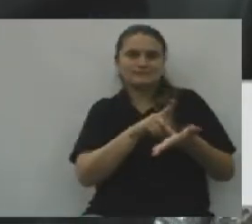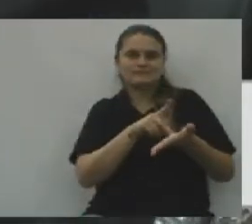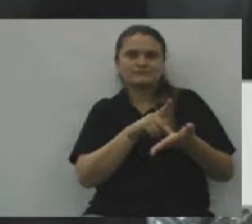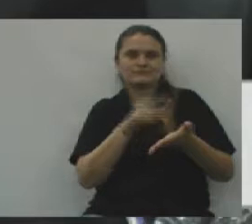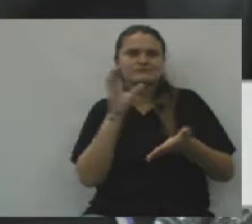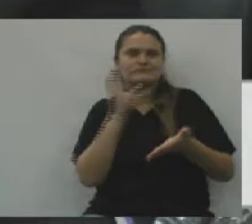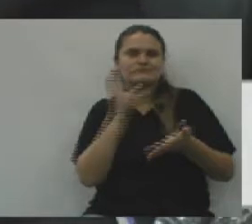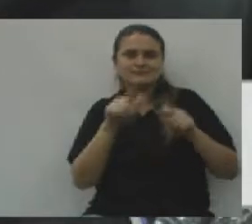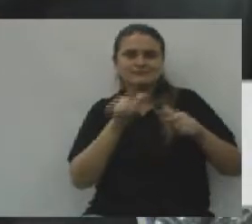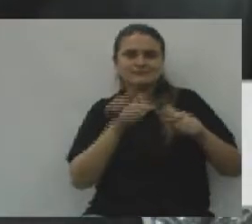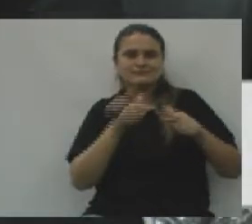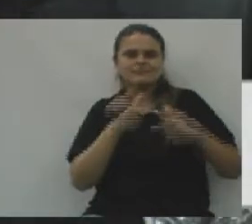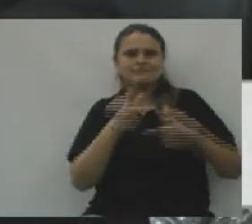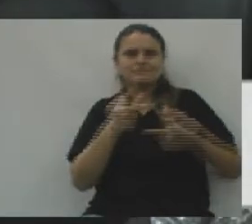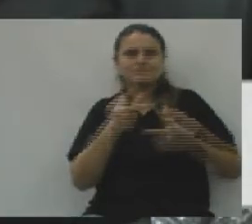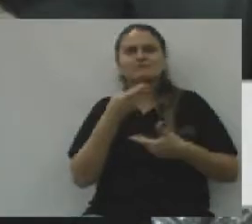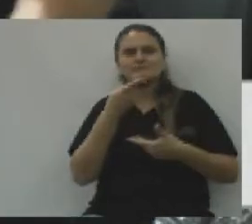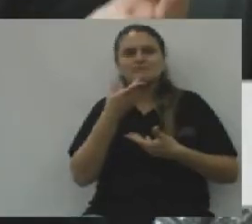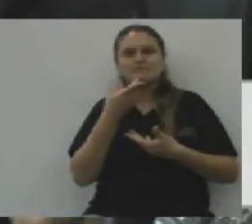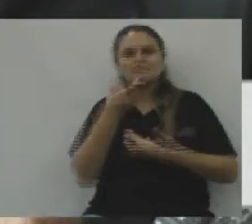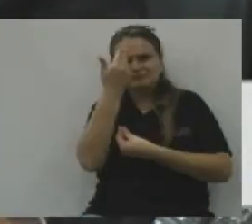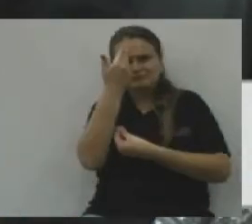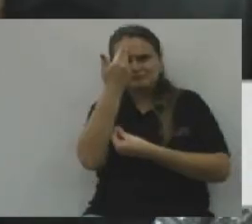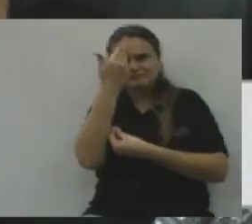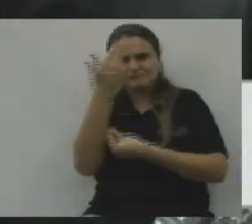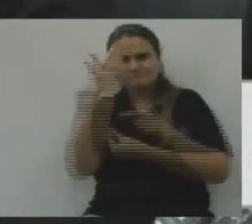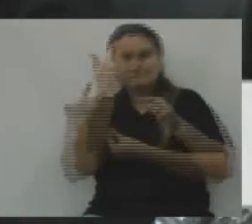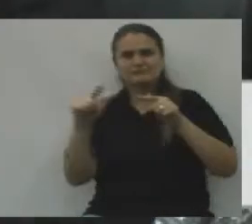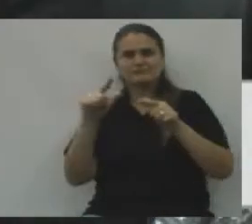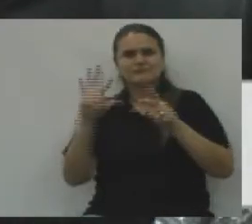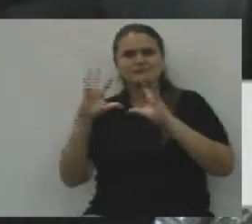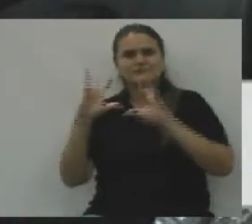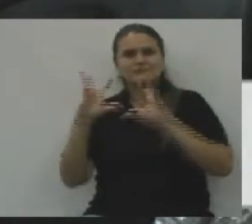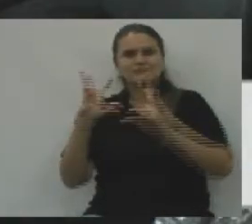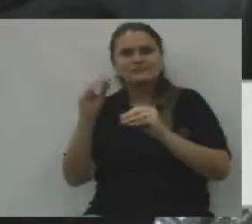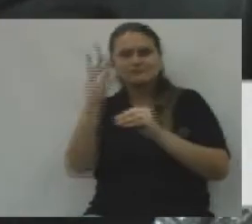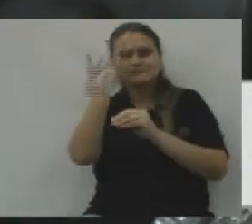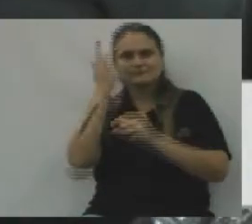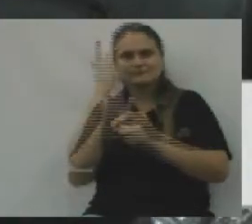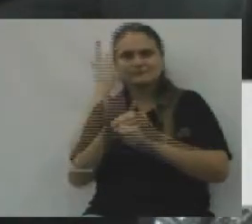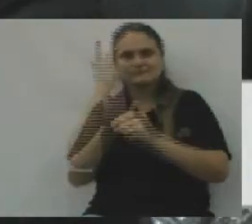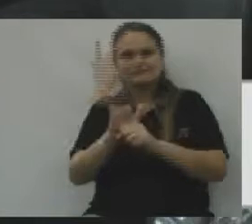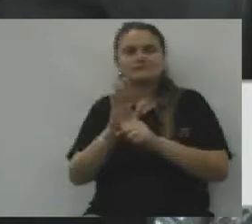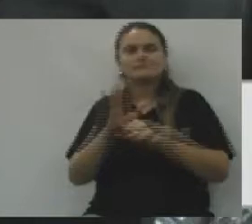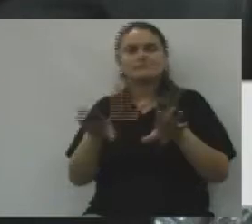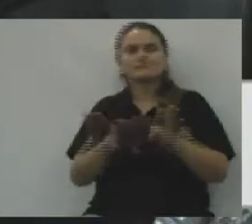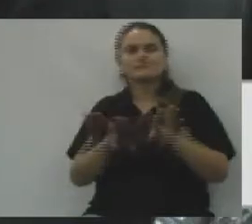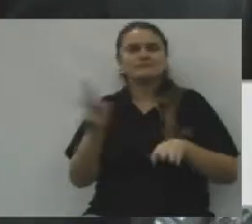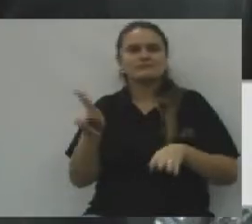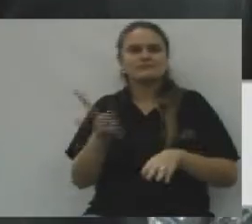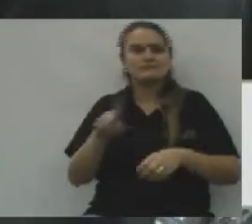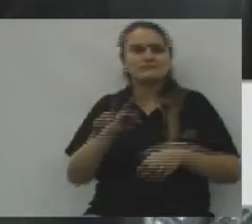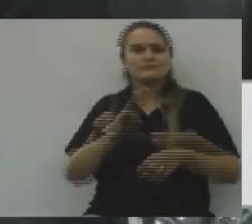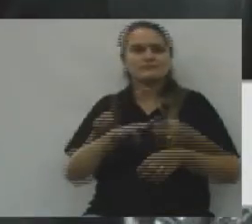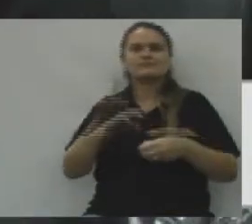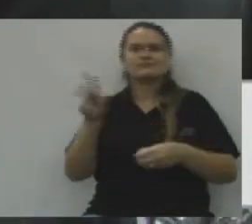Então, reconhecer o trabalho de todos que se somaram, a todos os educadores municipais, estaduais, diretores, professores,